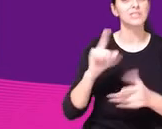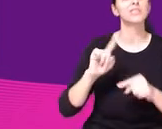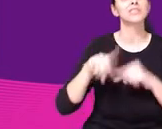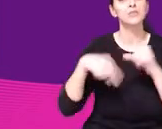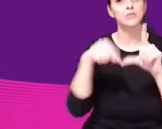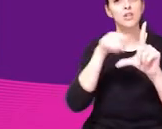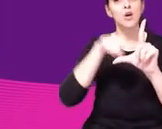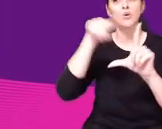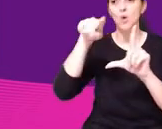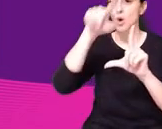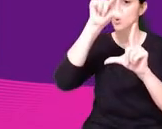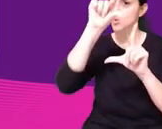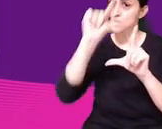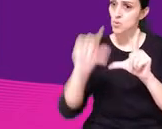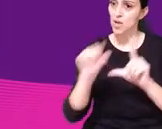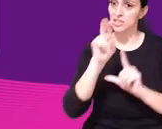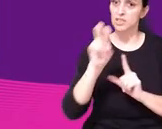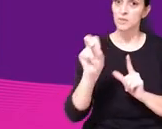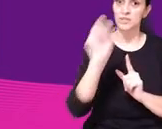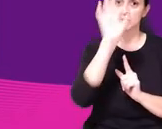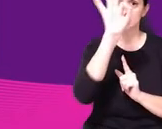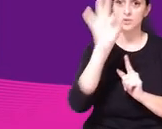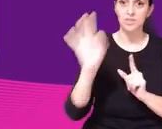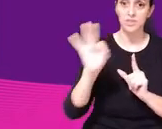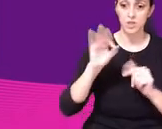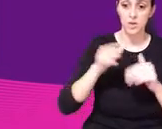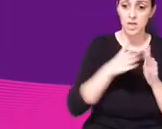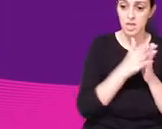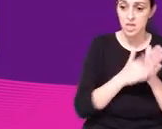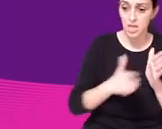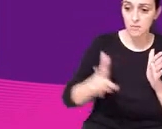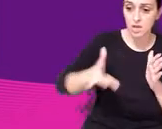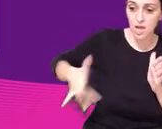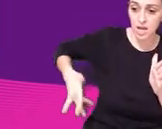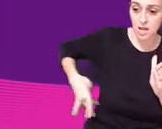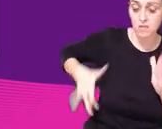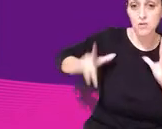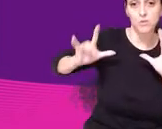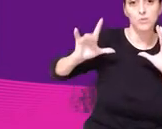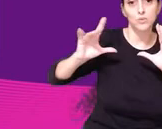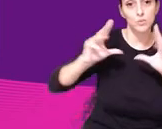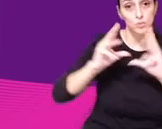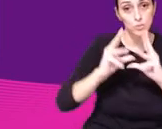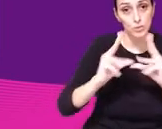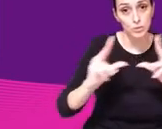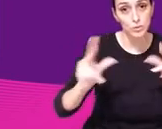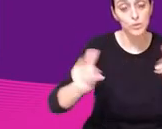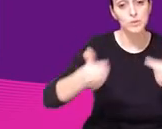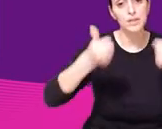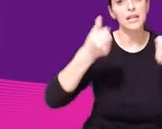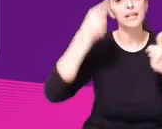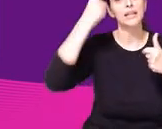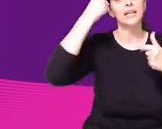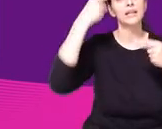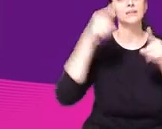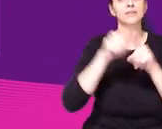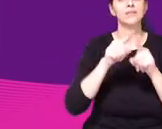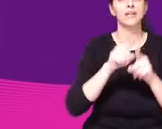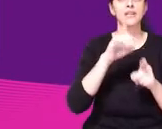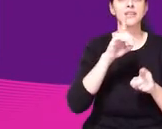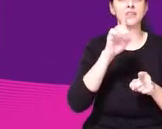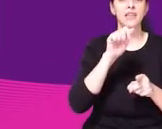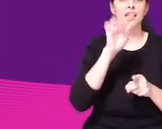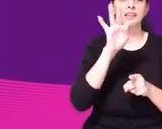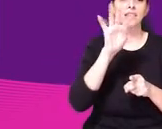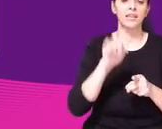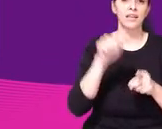de 50% nos desfechos renais. E nós precisamos lembrar que no DAPA-CKD, eu